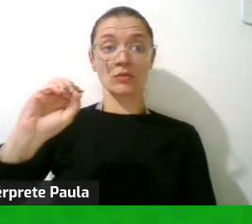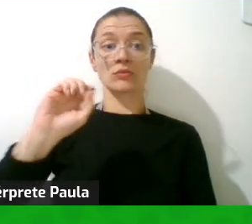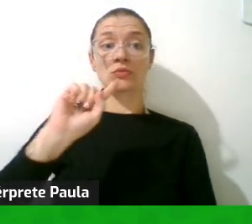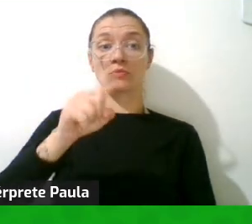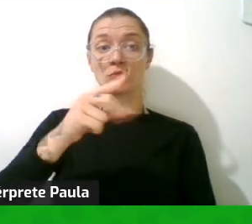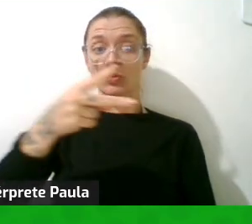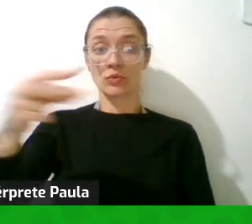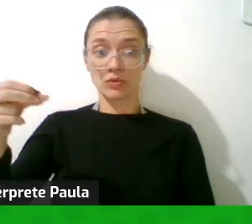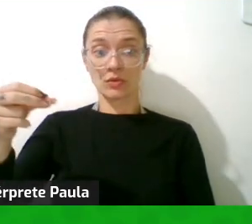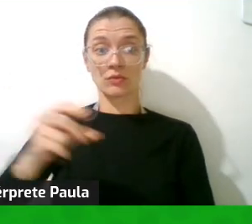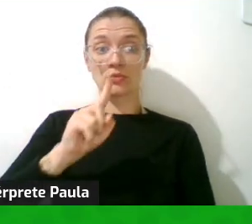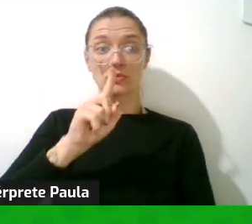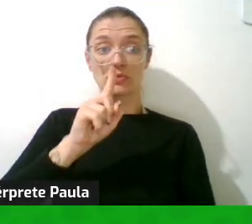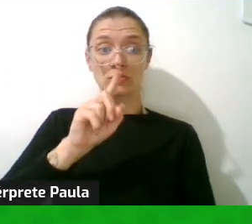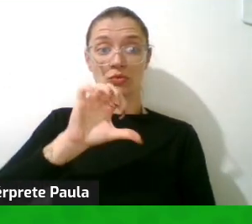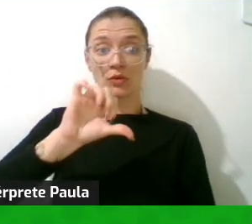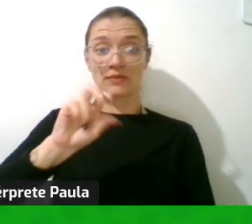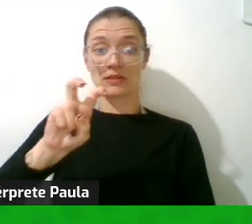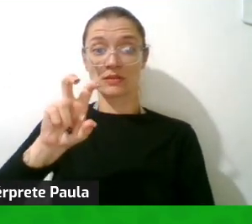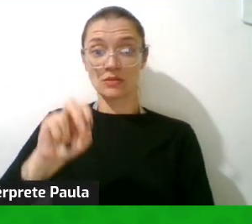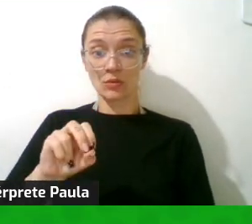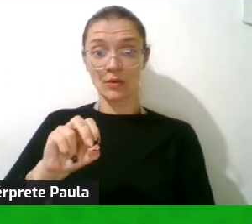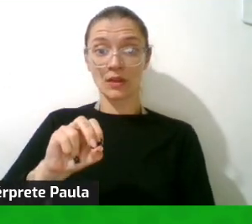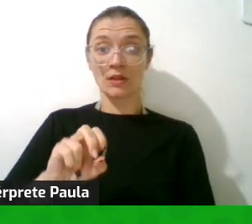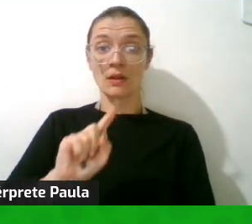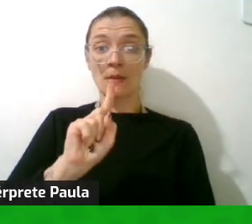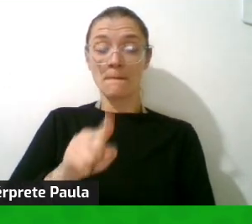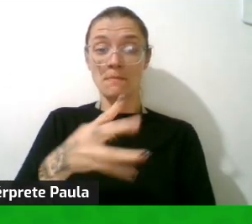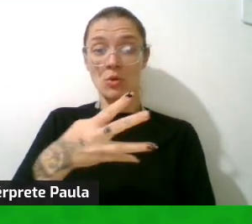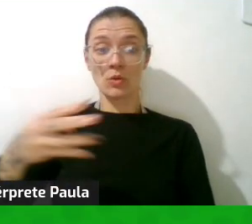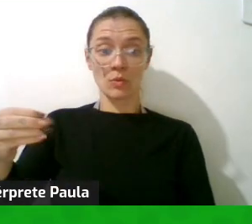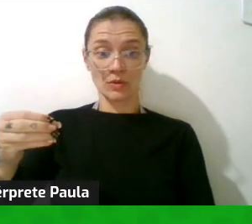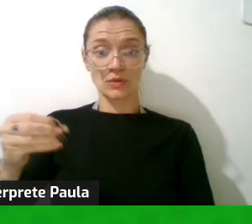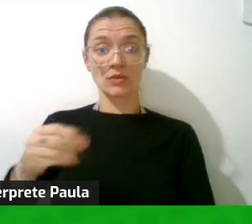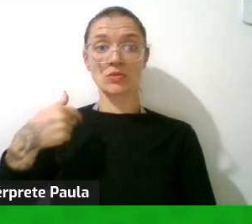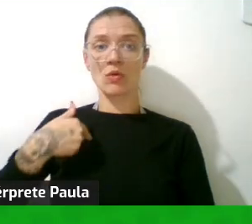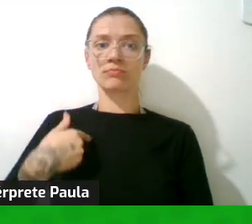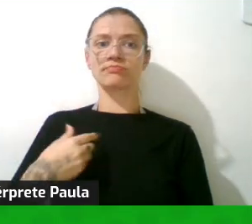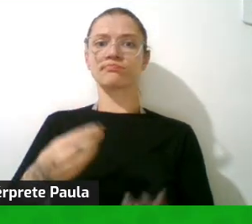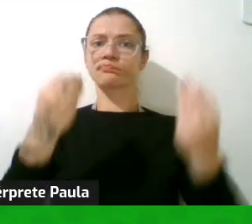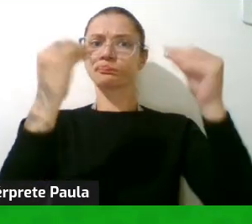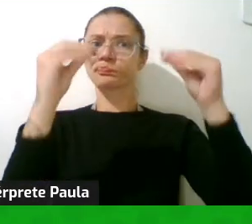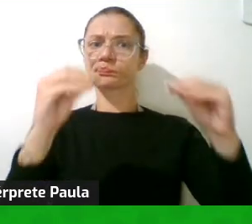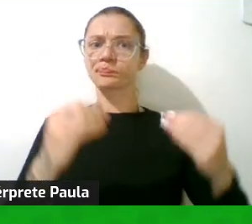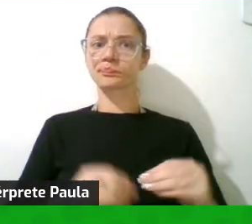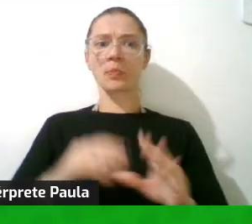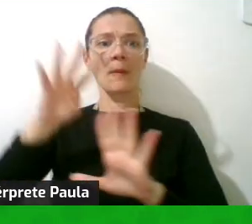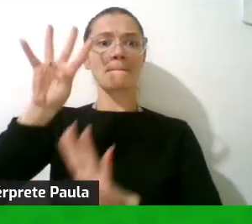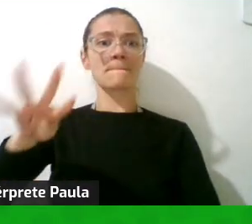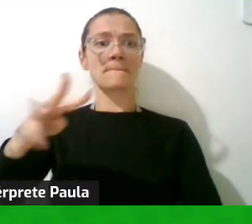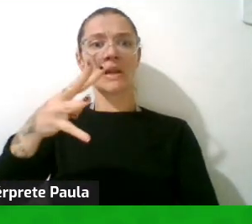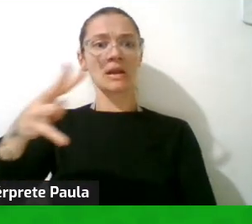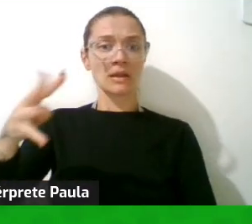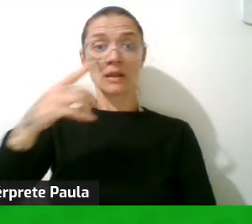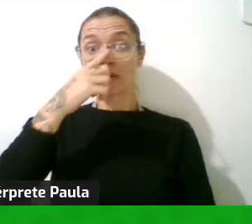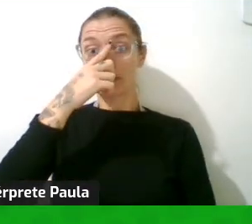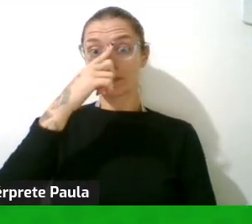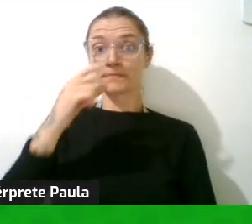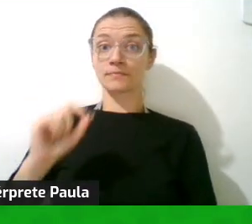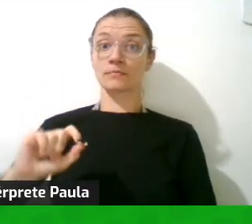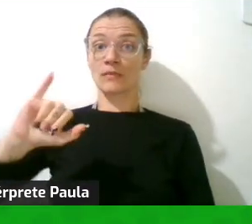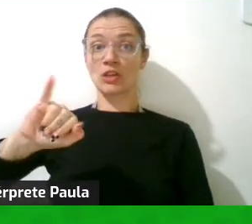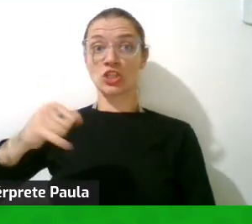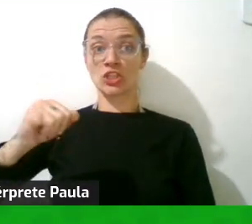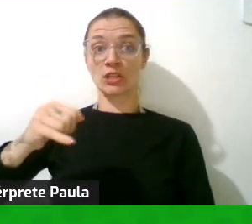1.400. Quando eu seleciono todos aqueles carinhas e mando gerar uma planilha, automaticamente ele entende que janeiro 800, então eu tenho que no mês de